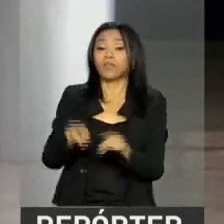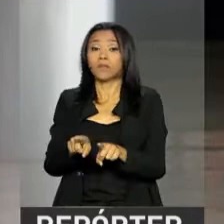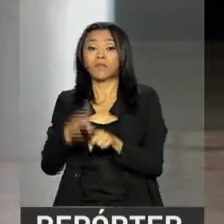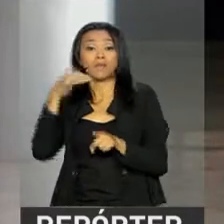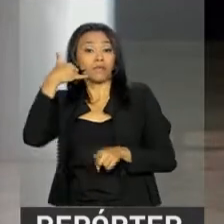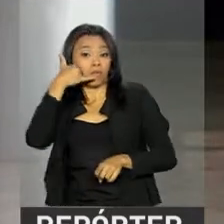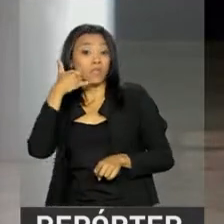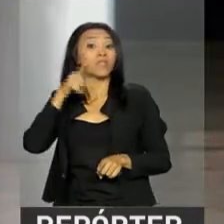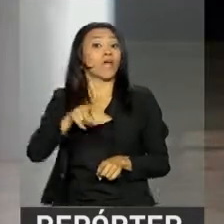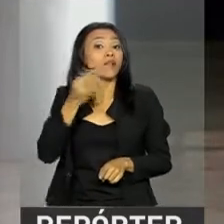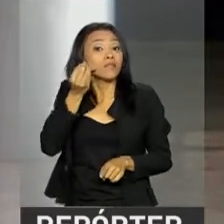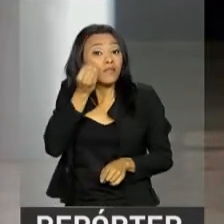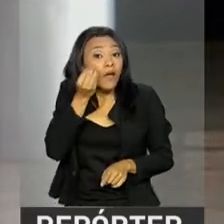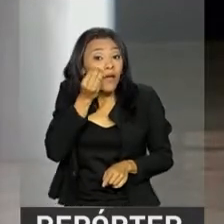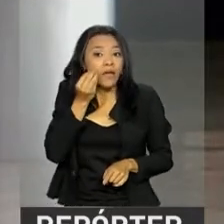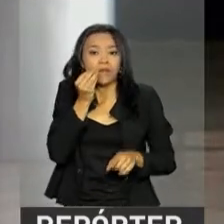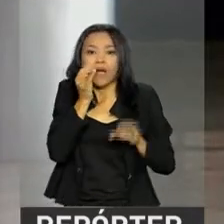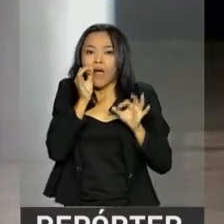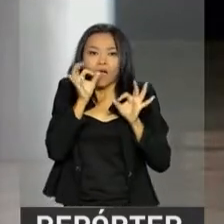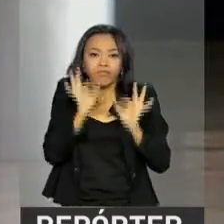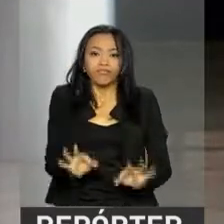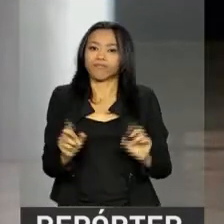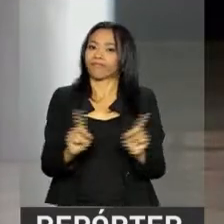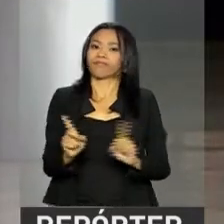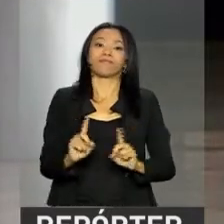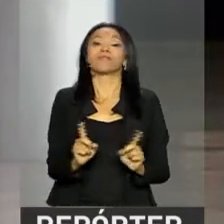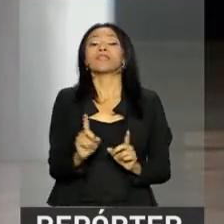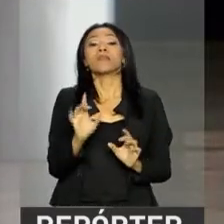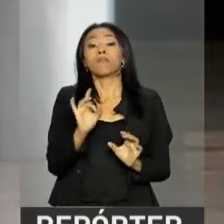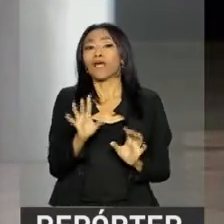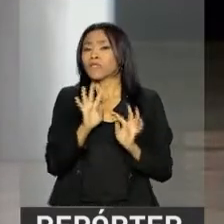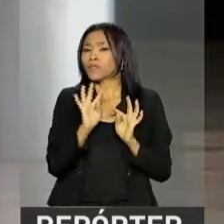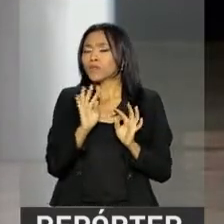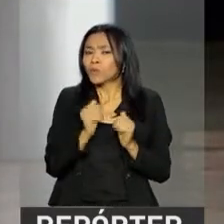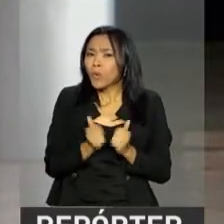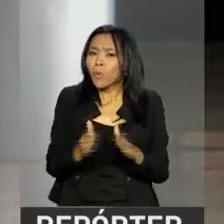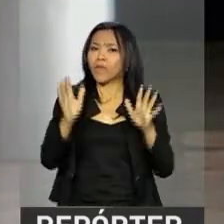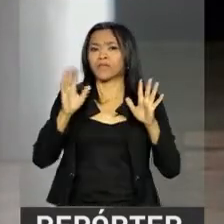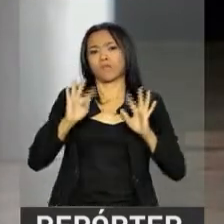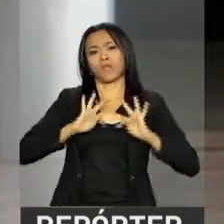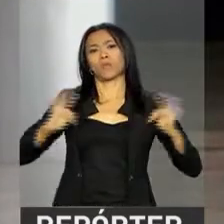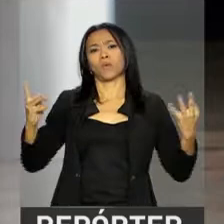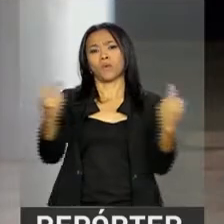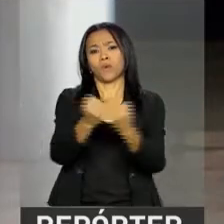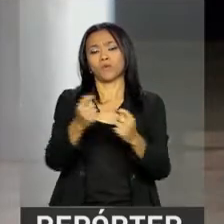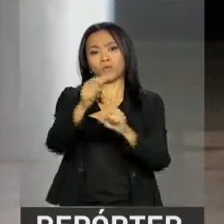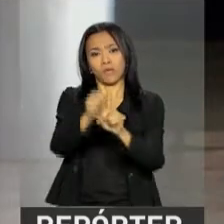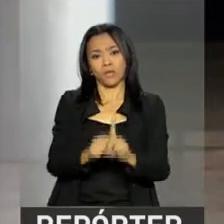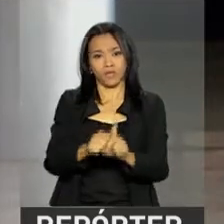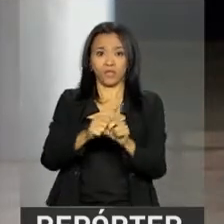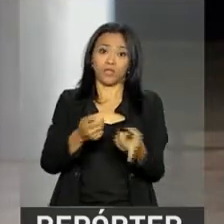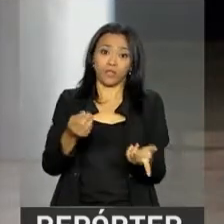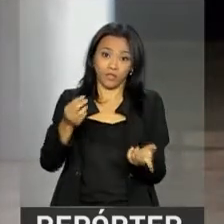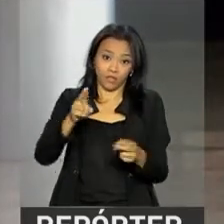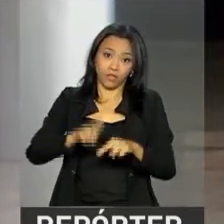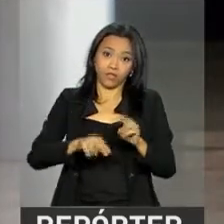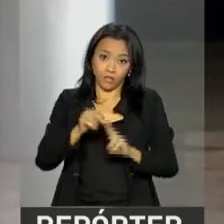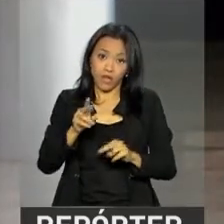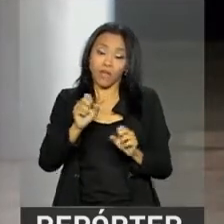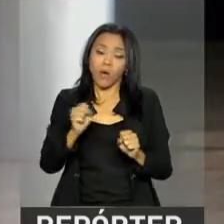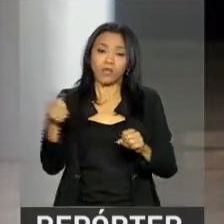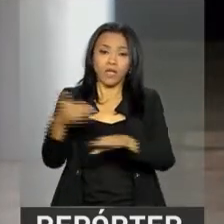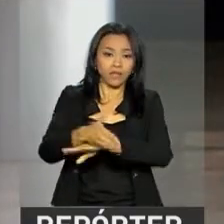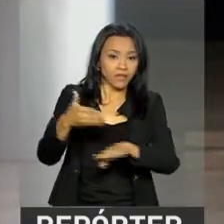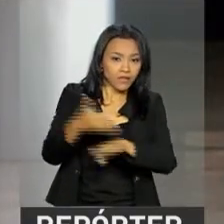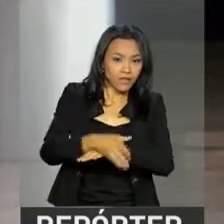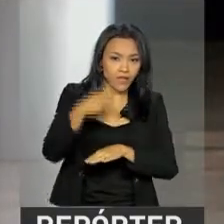em fase de testes e vai estar disponível para todos os brasileiros a partir de julho quando isso acontecer vai ser possível acessar